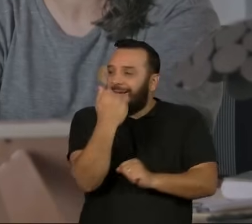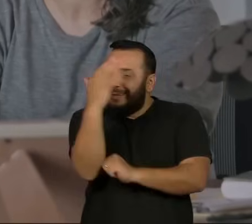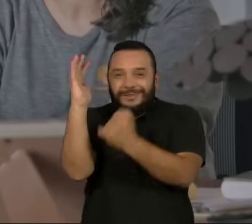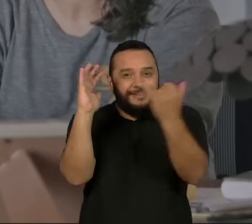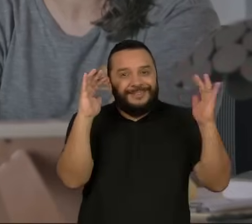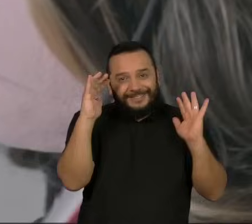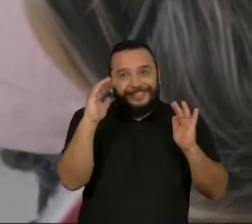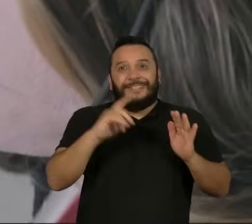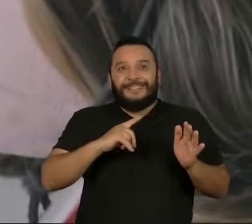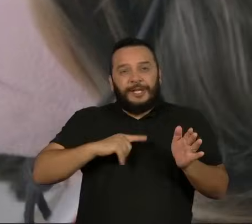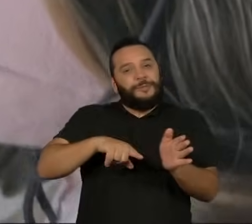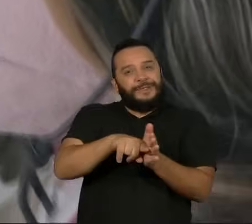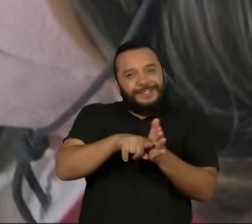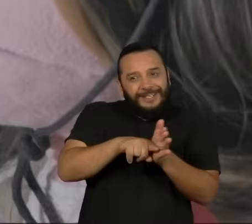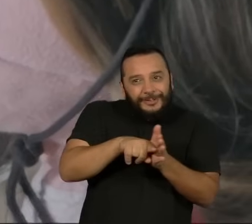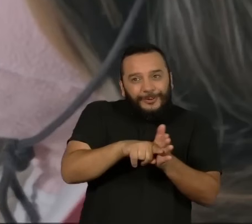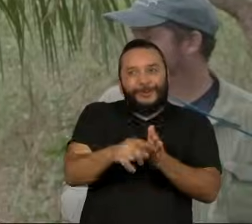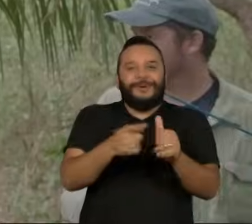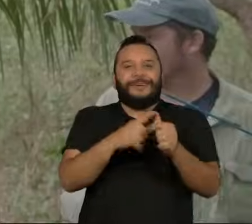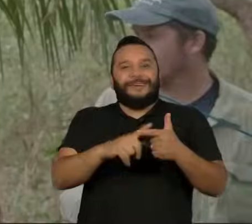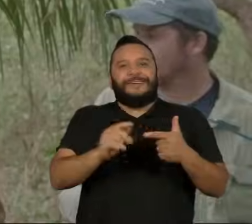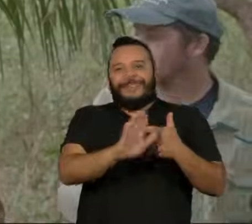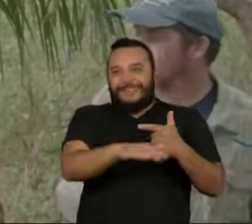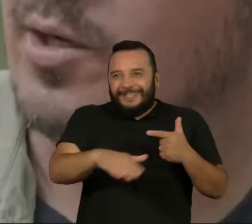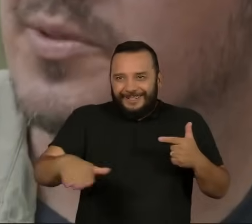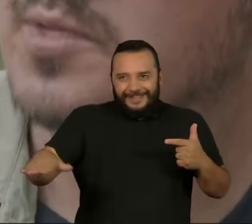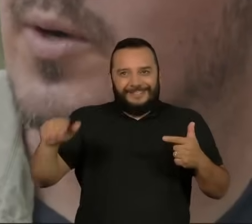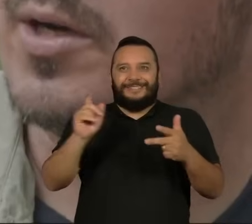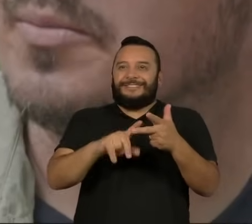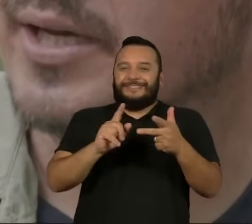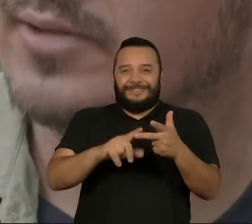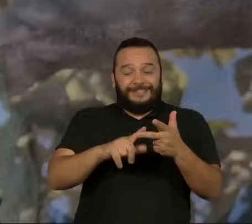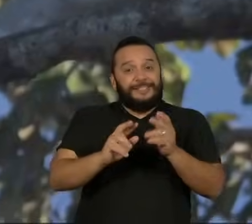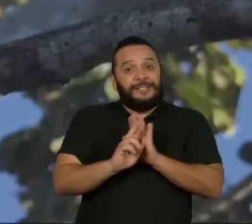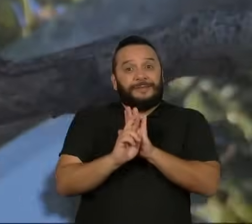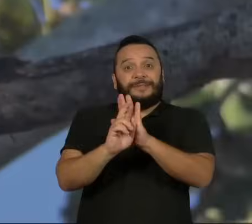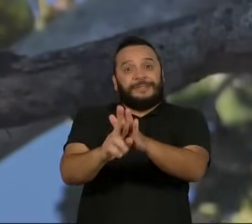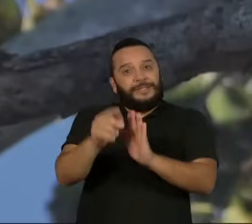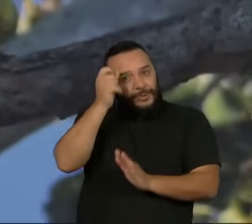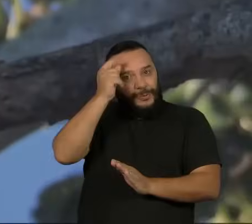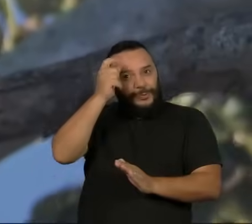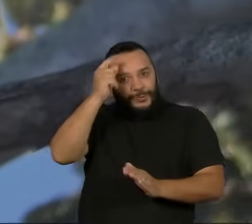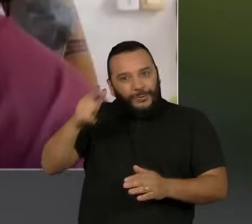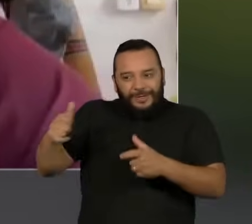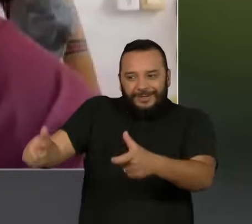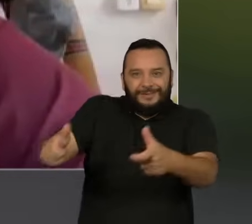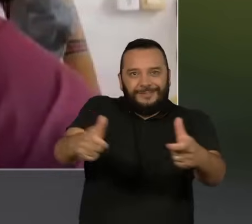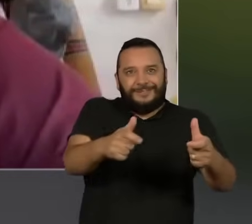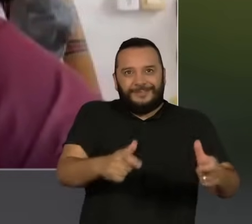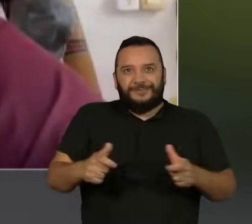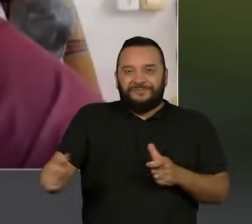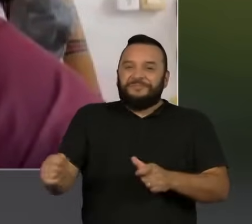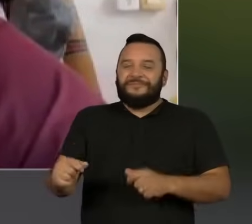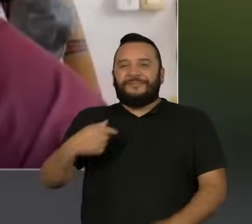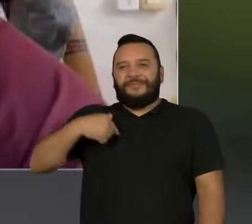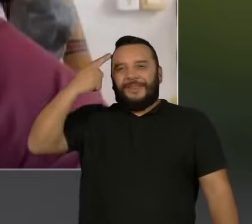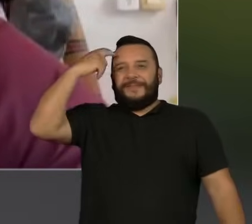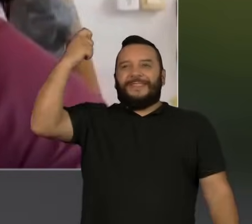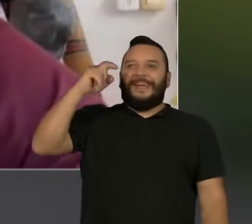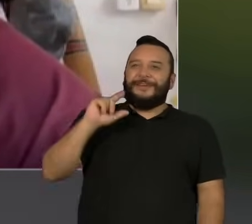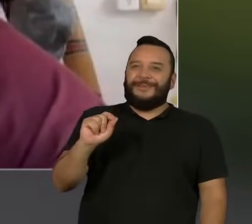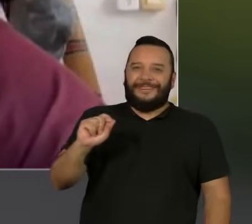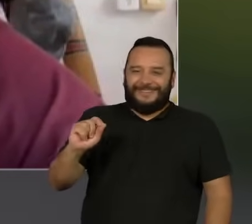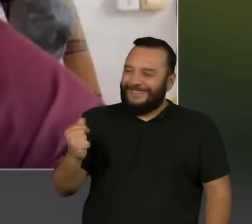com pesquisadores, crianças e outros representantes das culturas locais. Surgiu dessa ideia de trazer